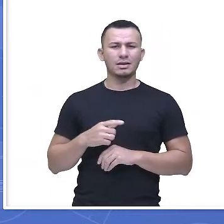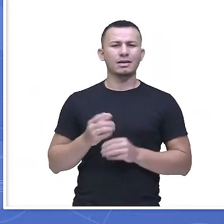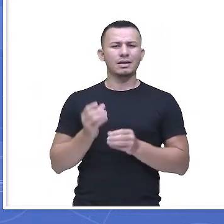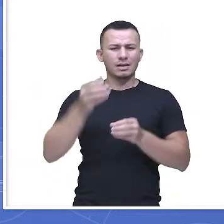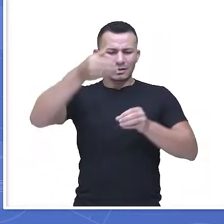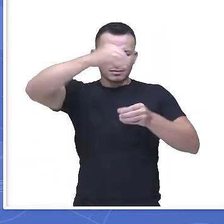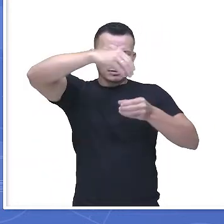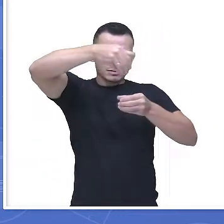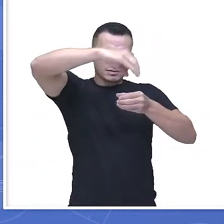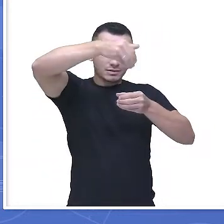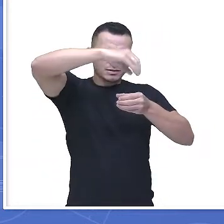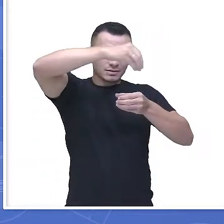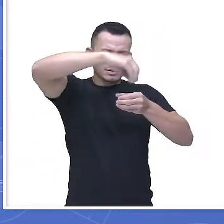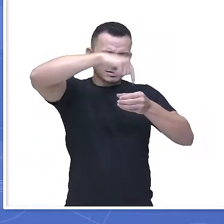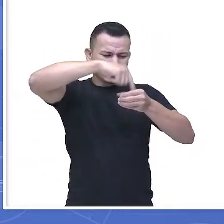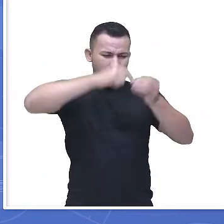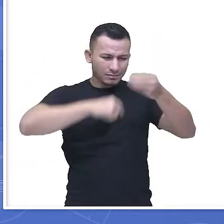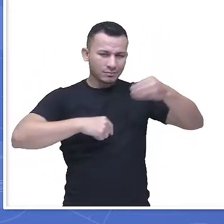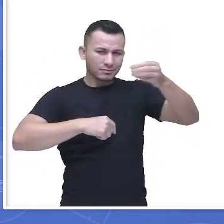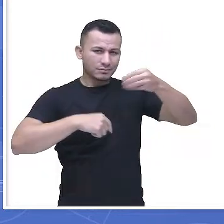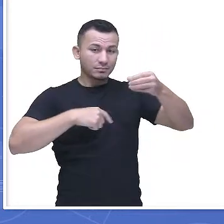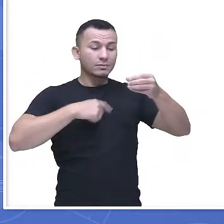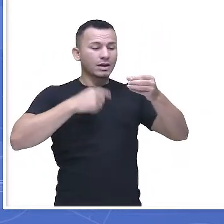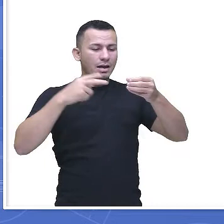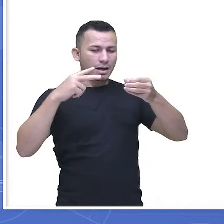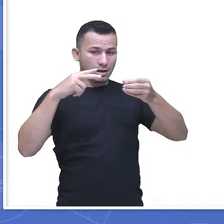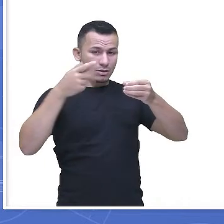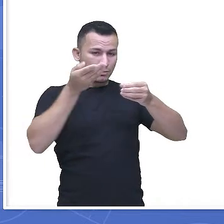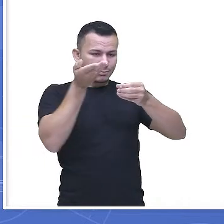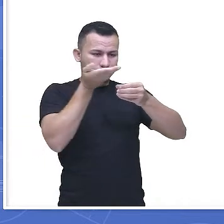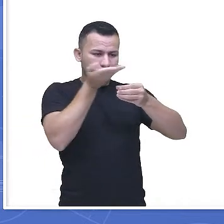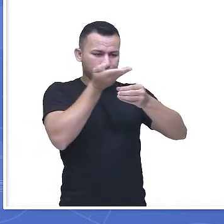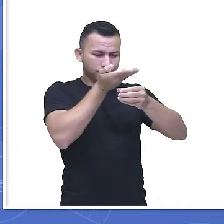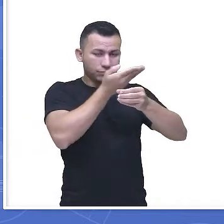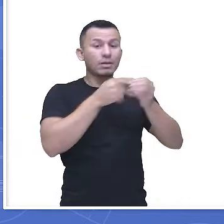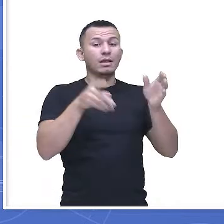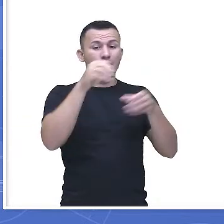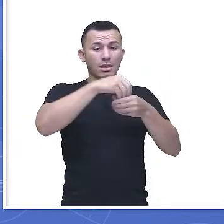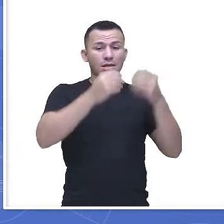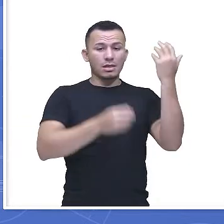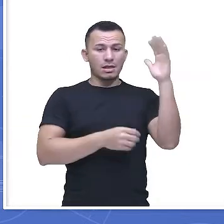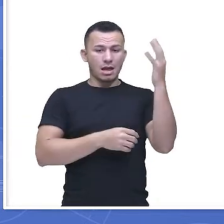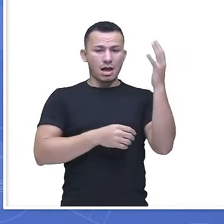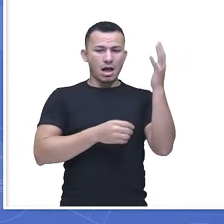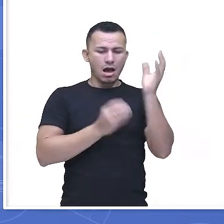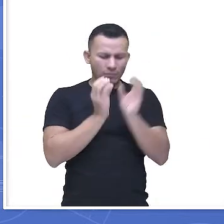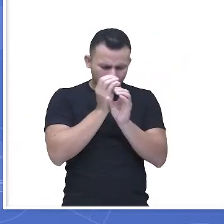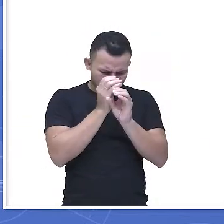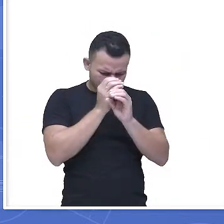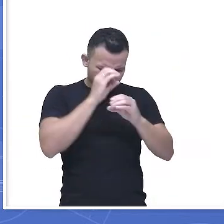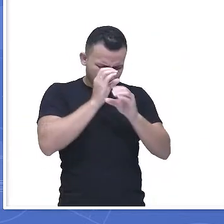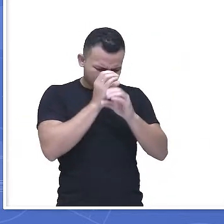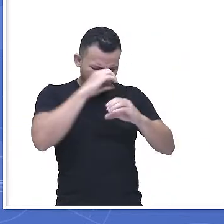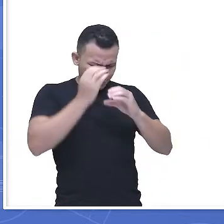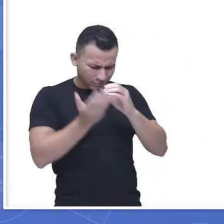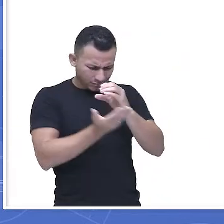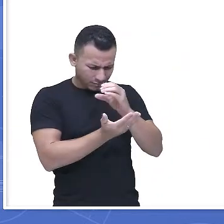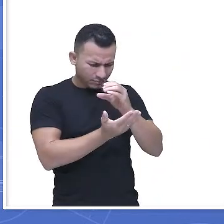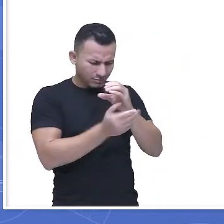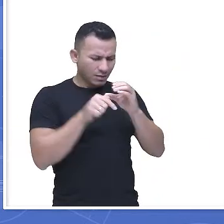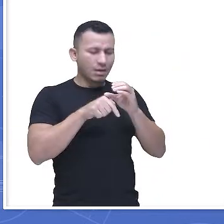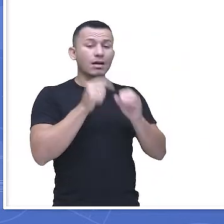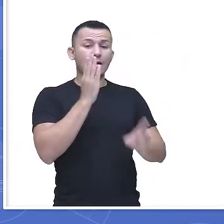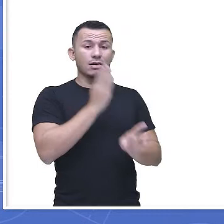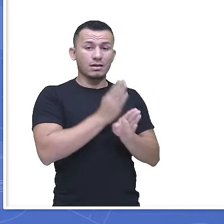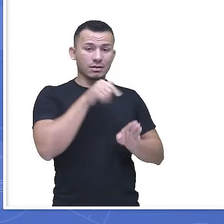vinho. Ele tirou uma parte disso na árvore e analisou aí nesse microscópio aí super moderno que vocês estão